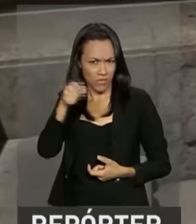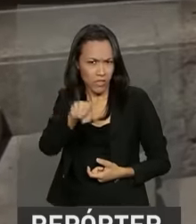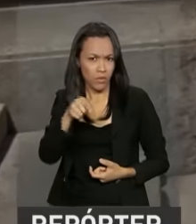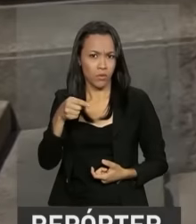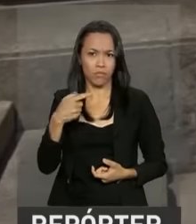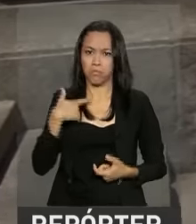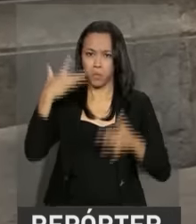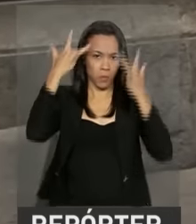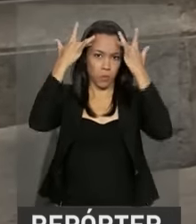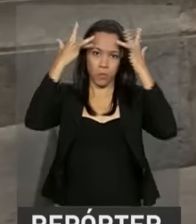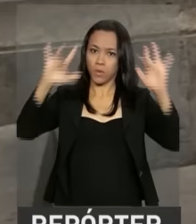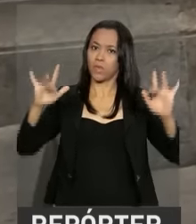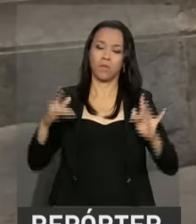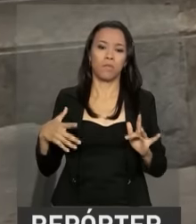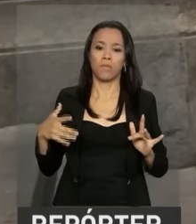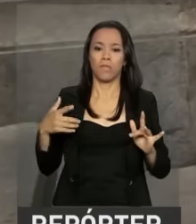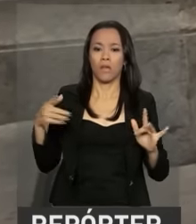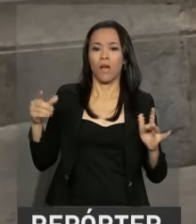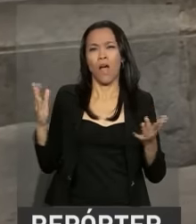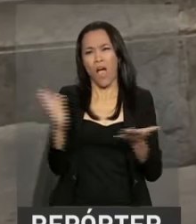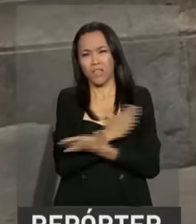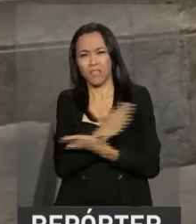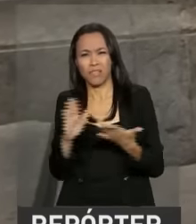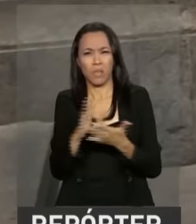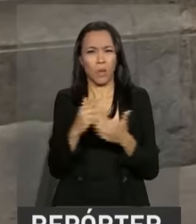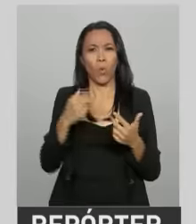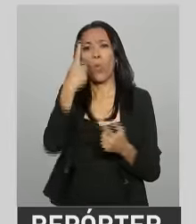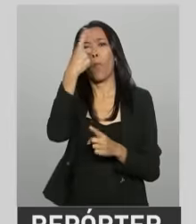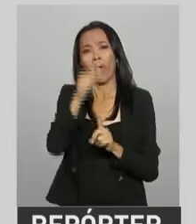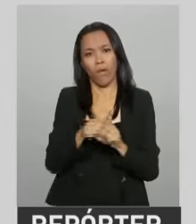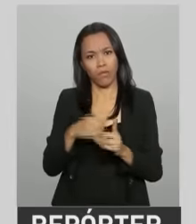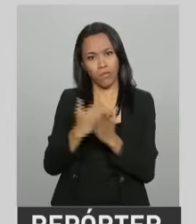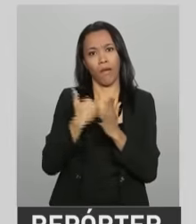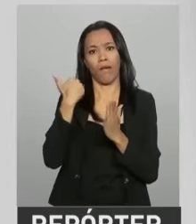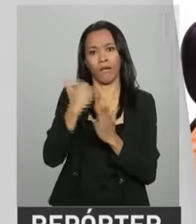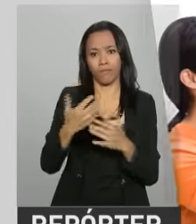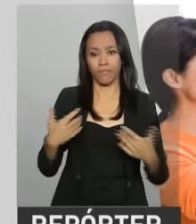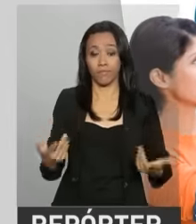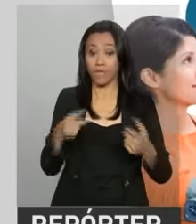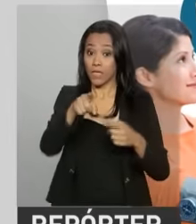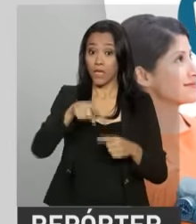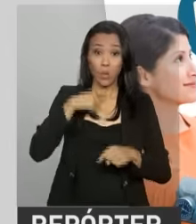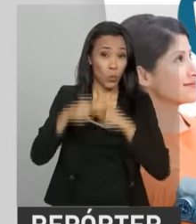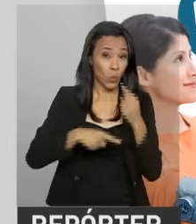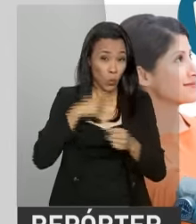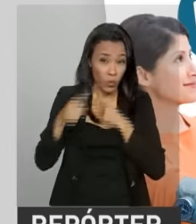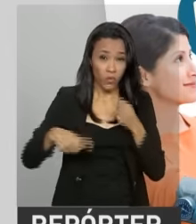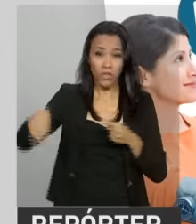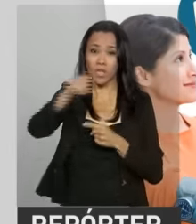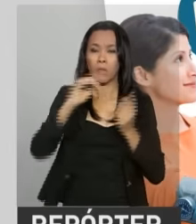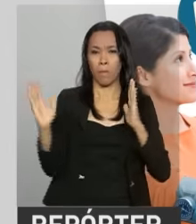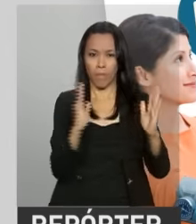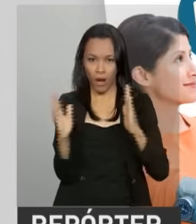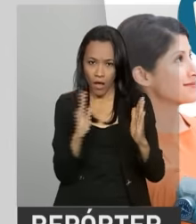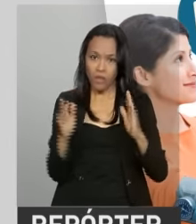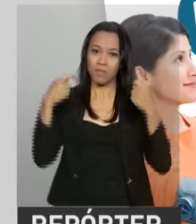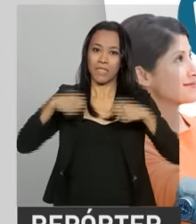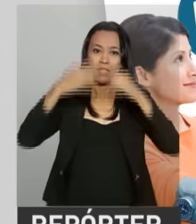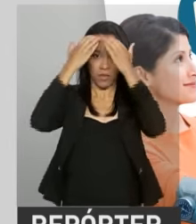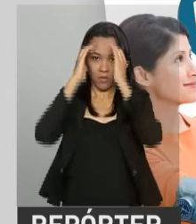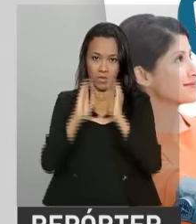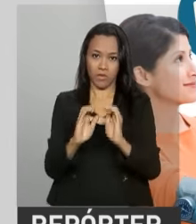não não sabia não já teve situações de levar mais de um mês e para que não reste nenhuma dúvida sobre os prazos que devem ser